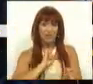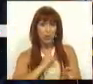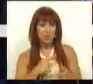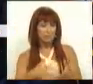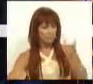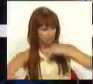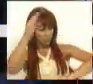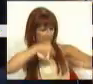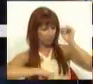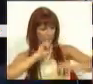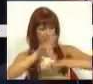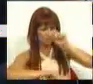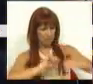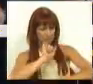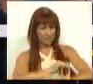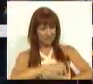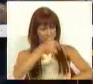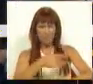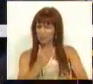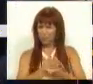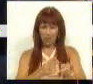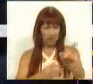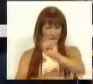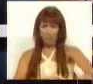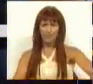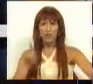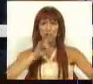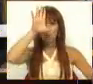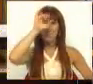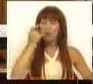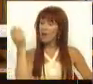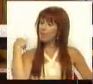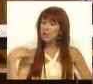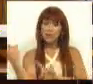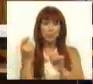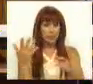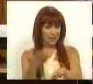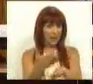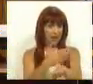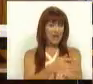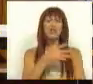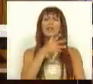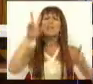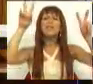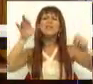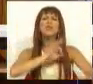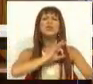aquisição civilizacional. Mas não é só isso. Senhora Ministra, há pouco, no debate que antecedeu, citou o